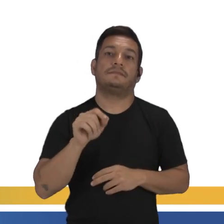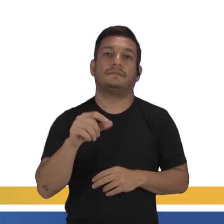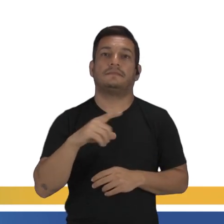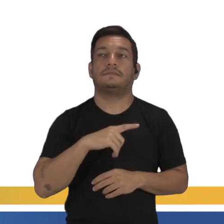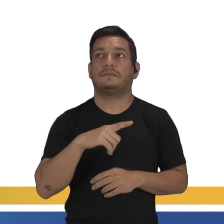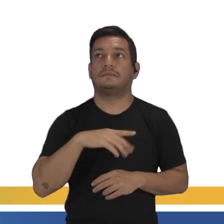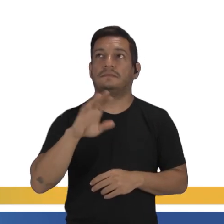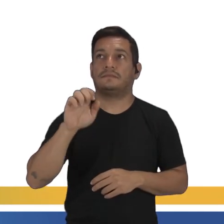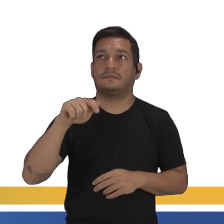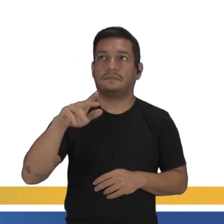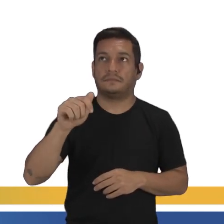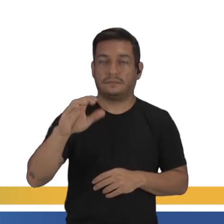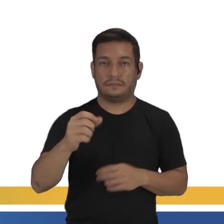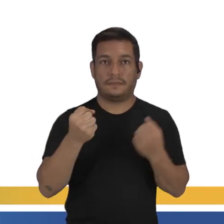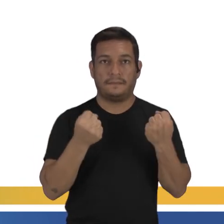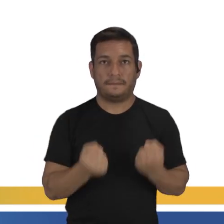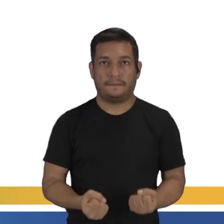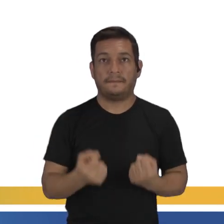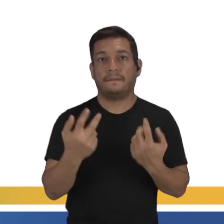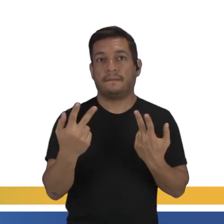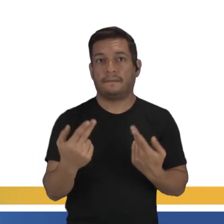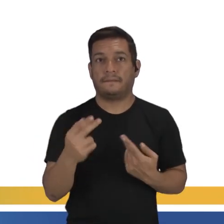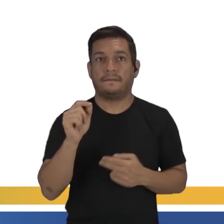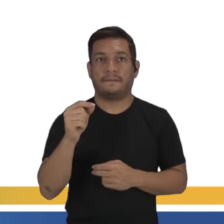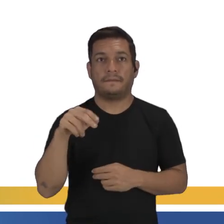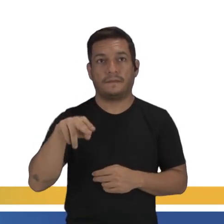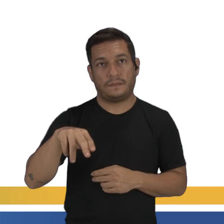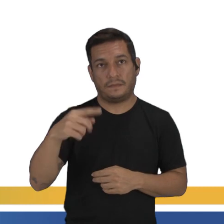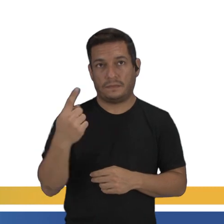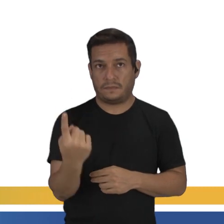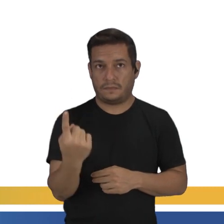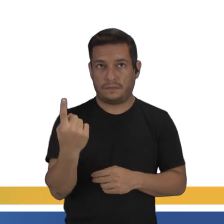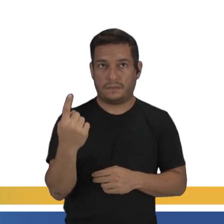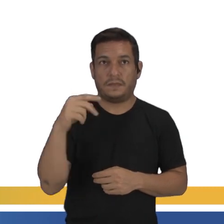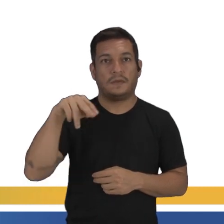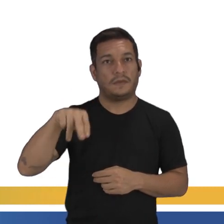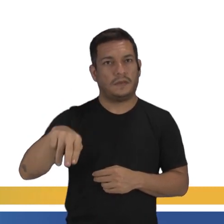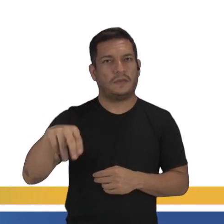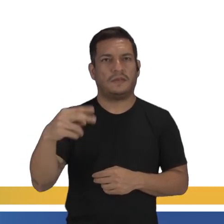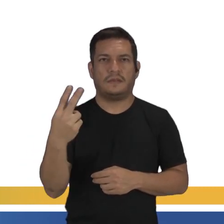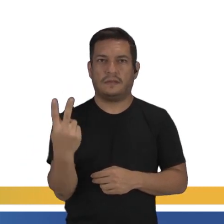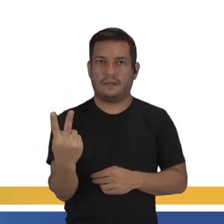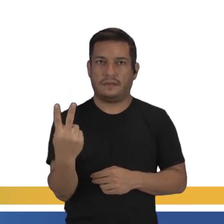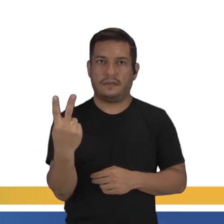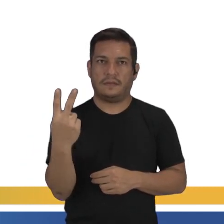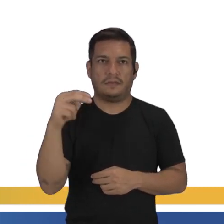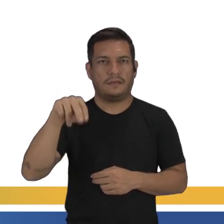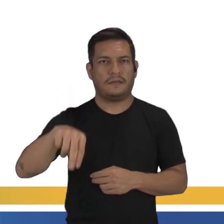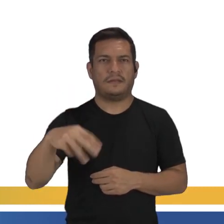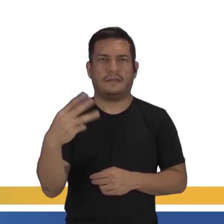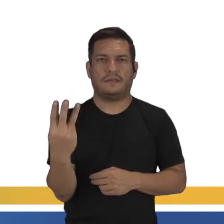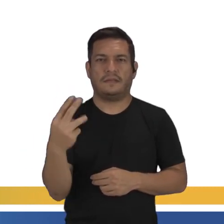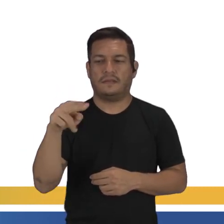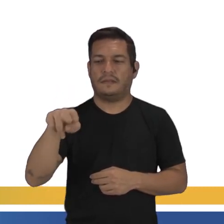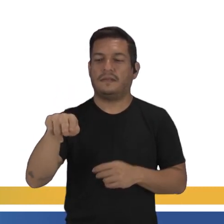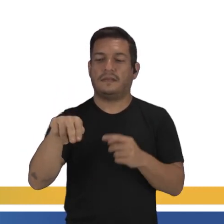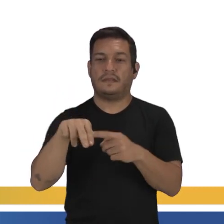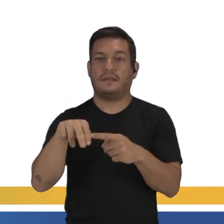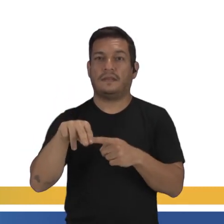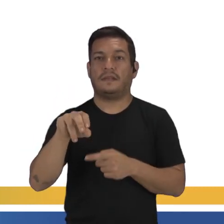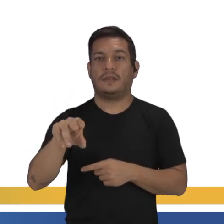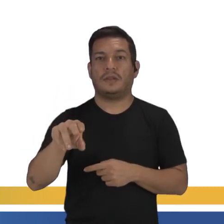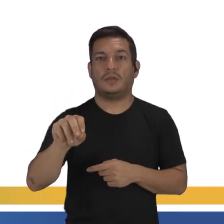seguinte equação. Peso é igual a normal 1 mais a normal 2 mais a normal 3. E lembrando,